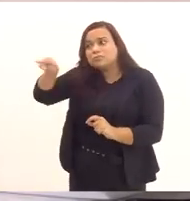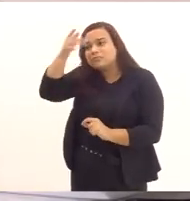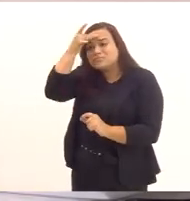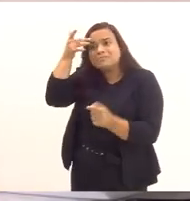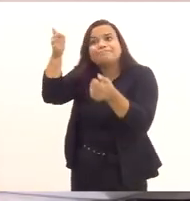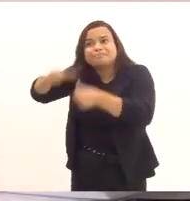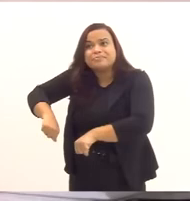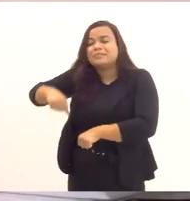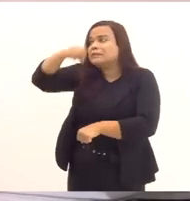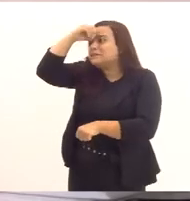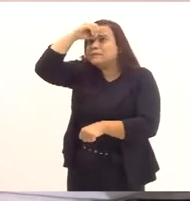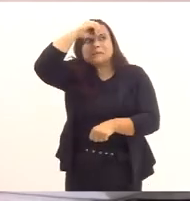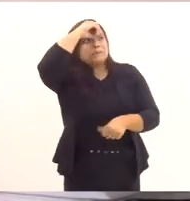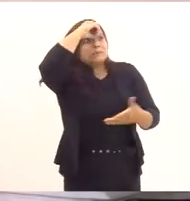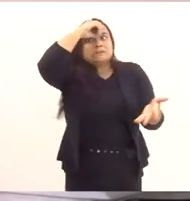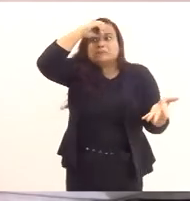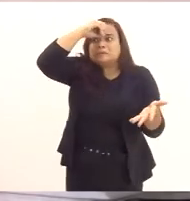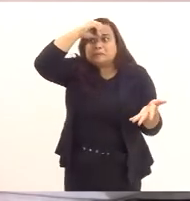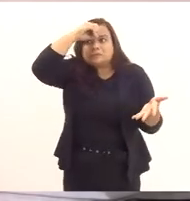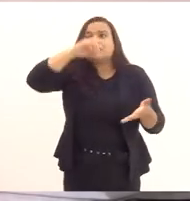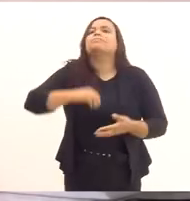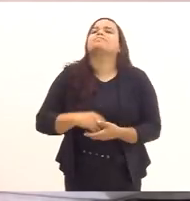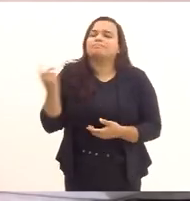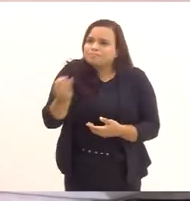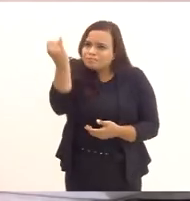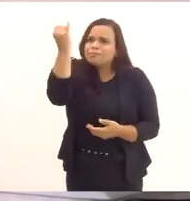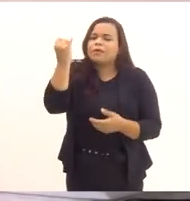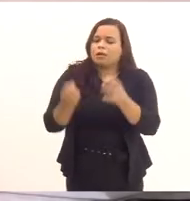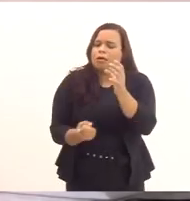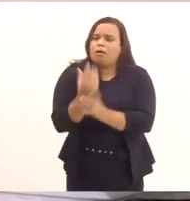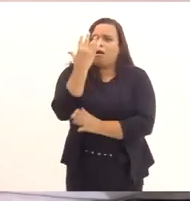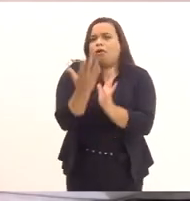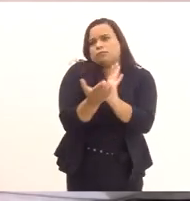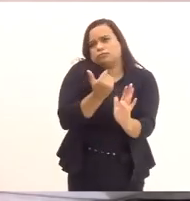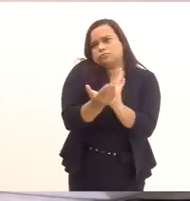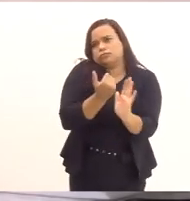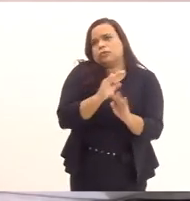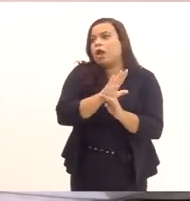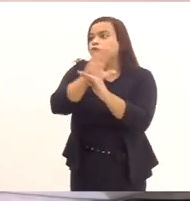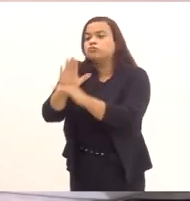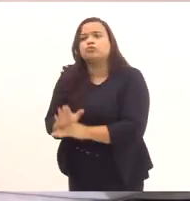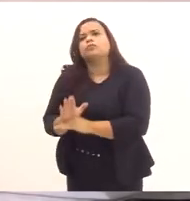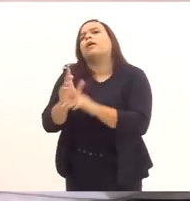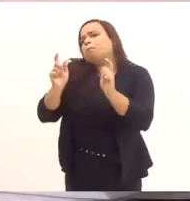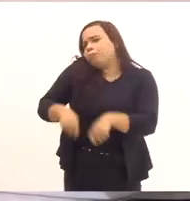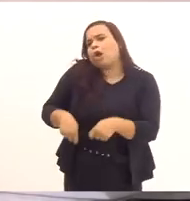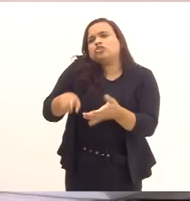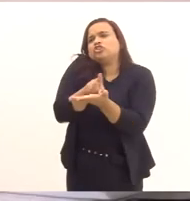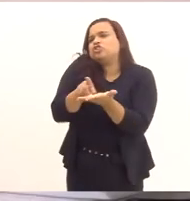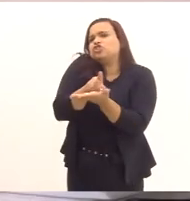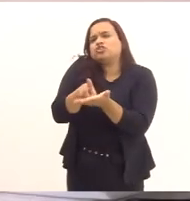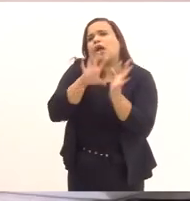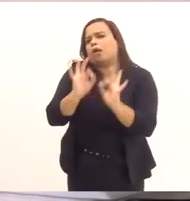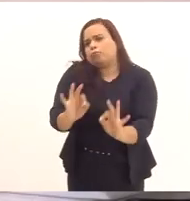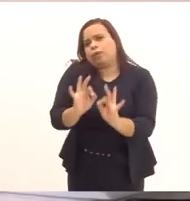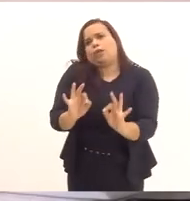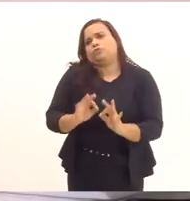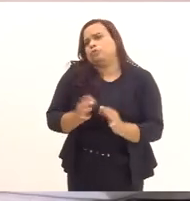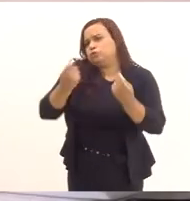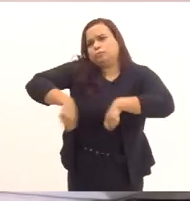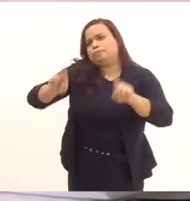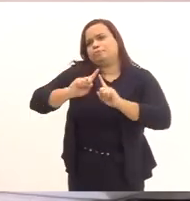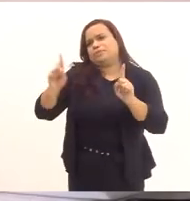eo trouxe aqui o calendário acho que ele possa compilar uma cartilha ainda que seja somente em modo eletrônico mas que a gente possa